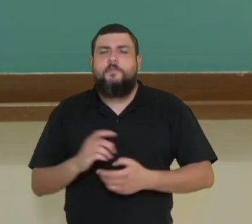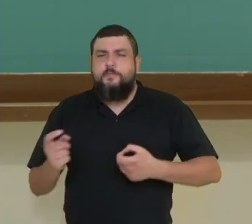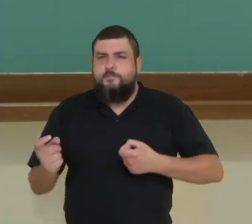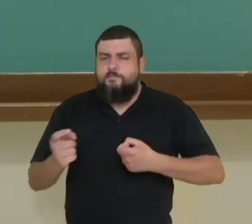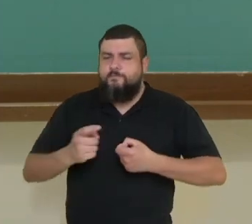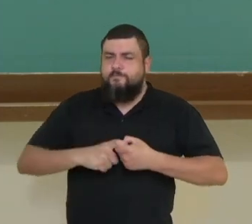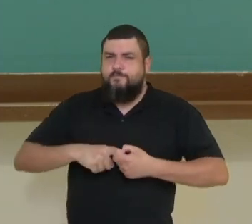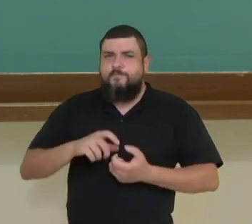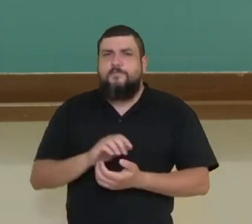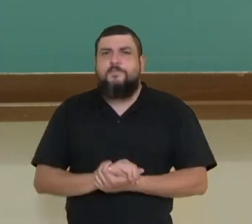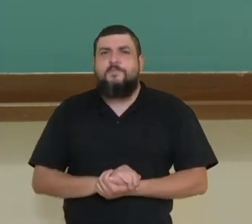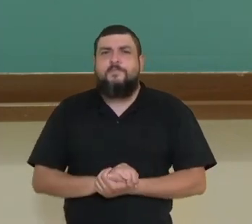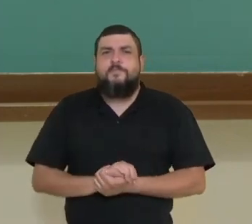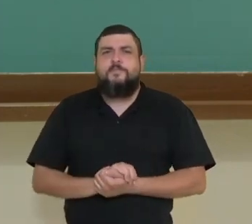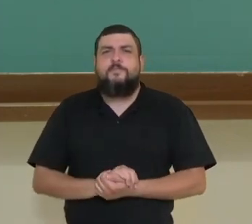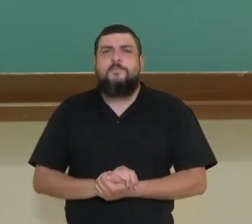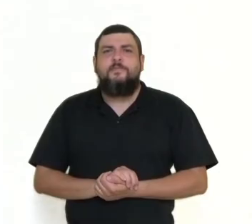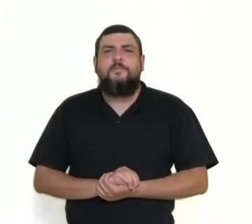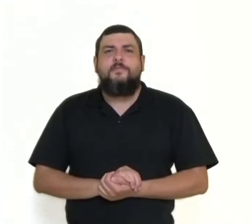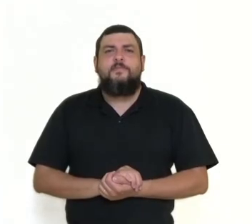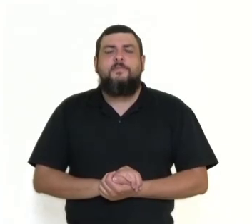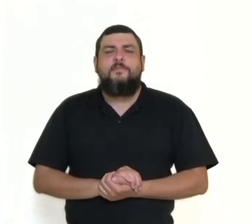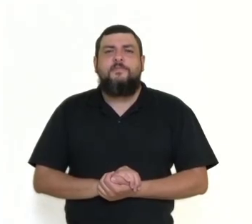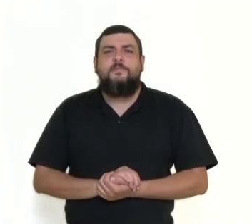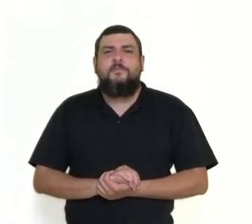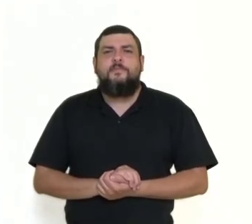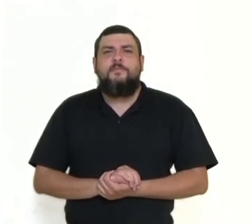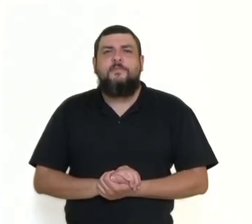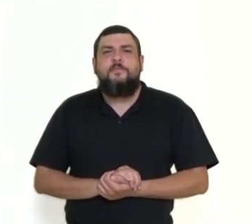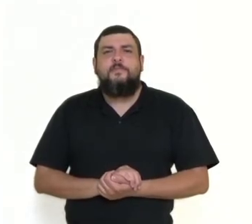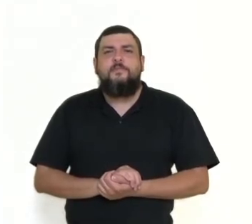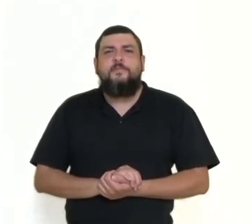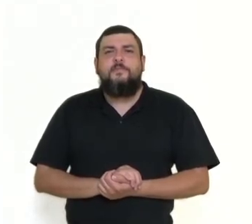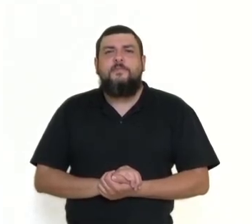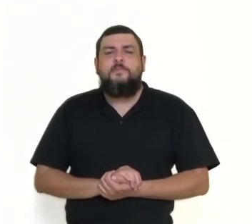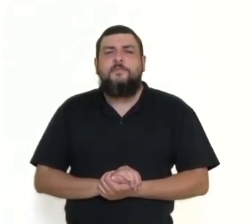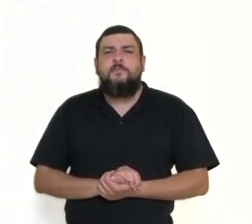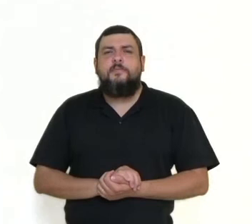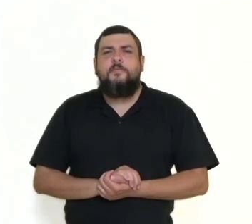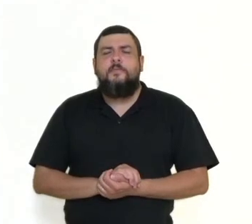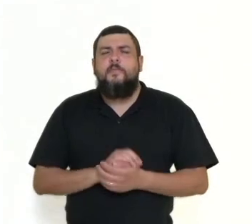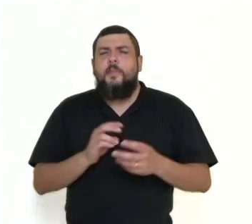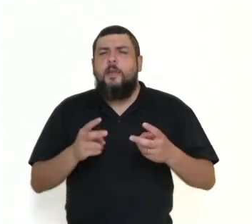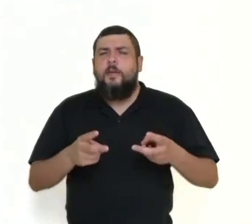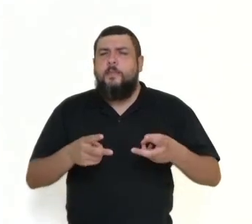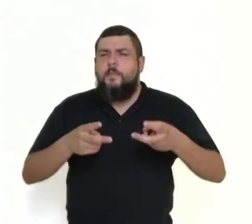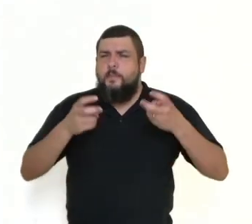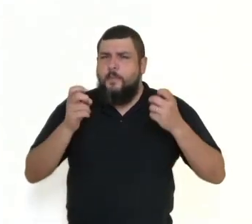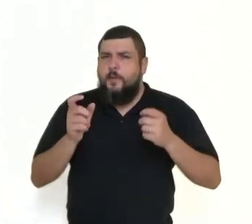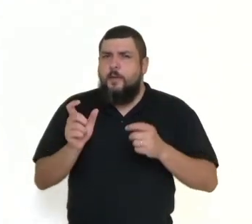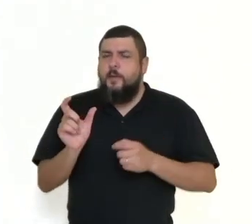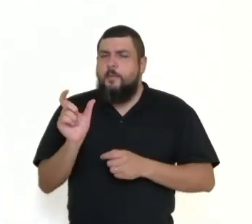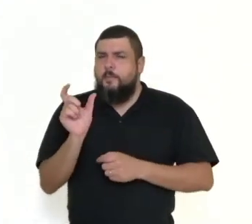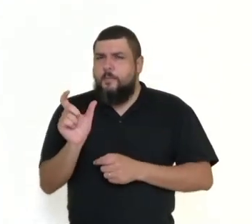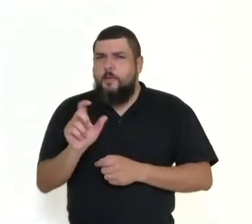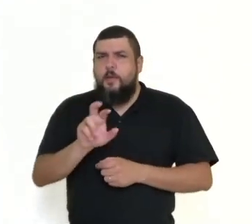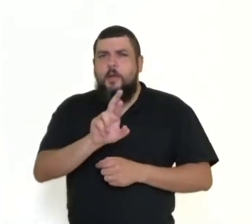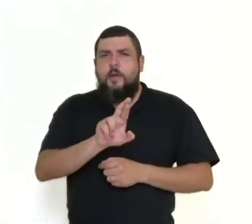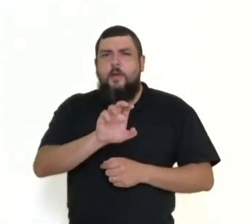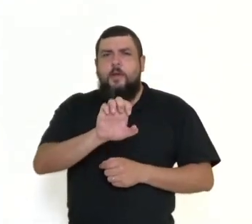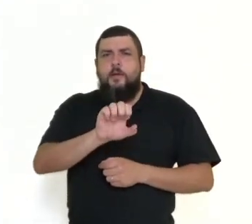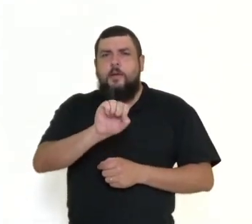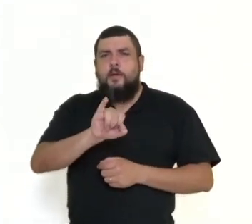Voltei, gabaritar contigo a atividade 3. A questão é, o que se pode inferir sobre a expressão